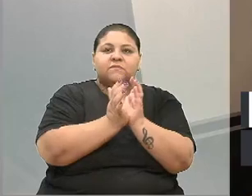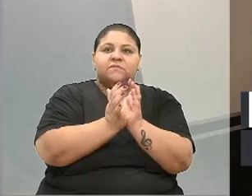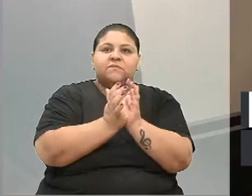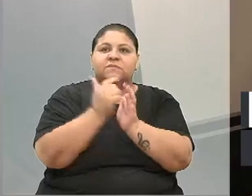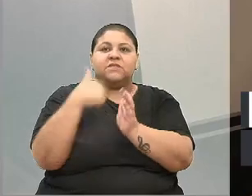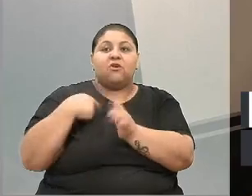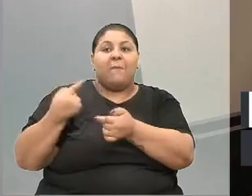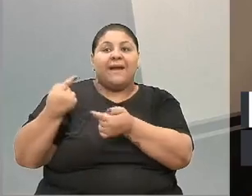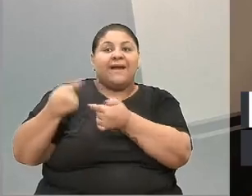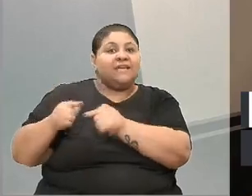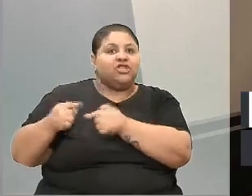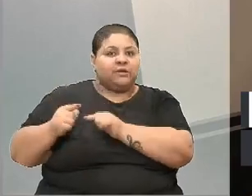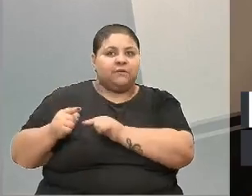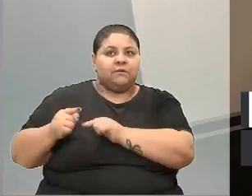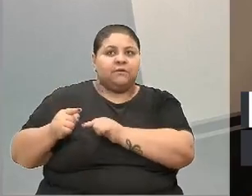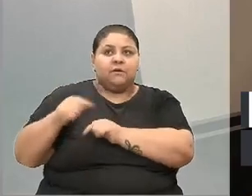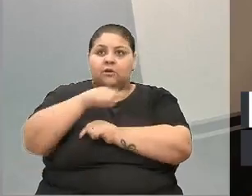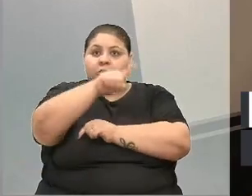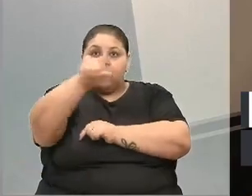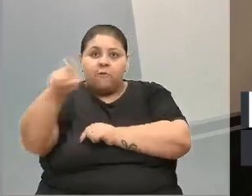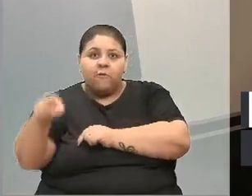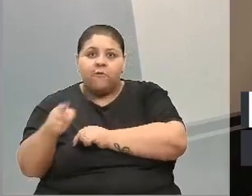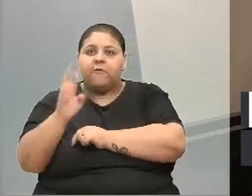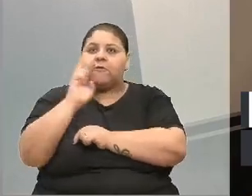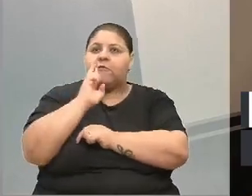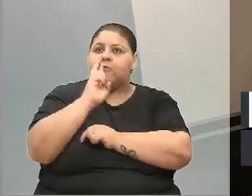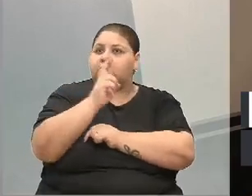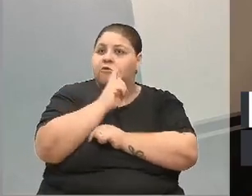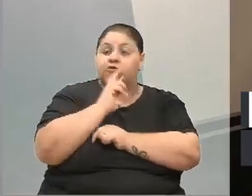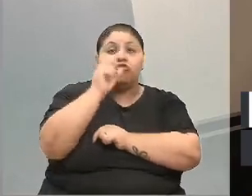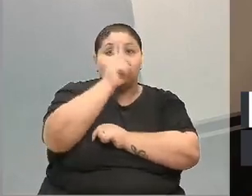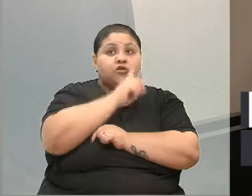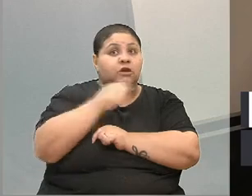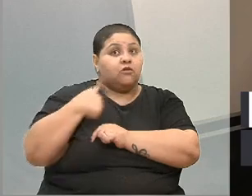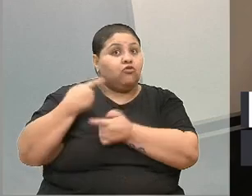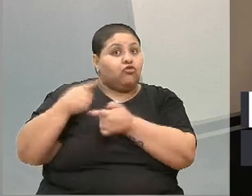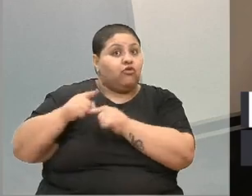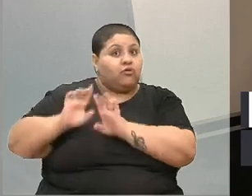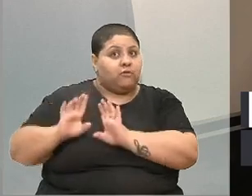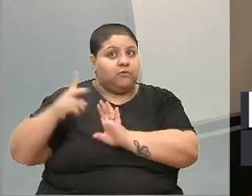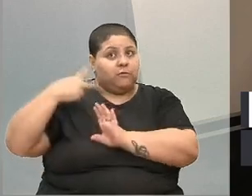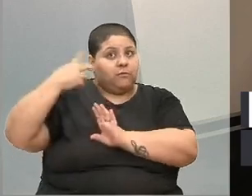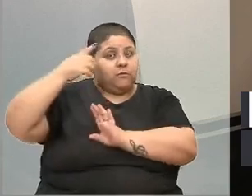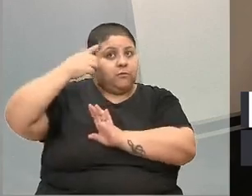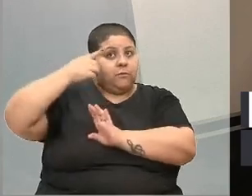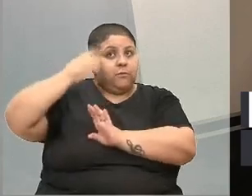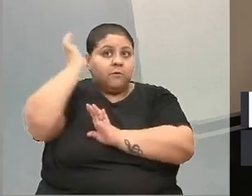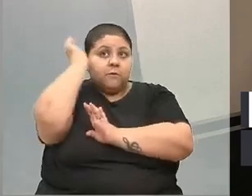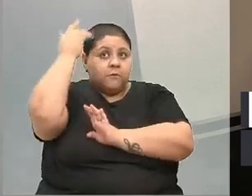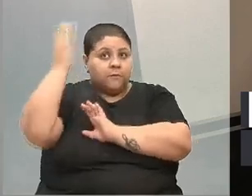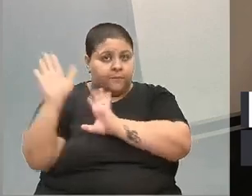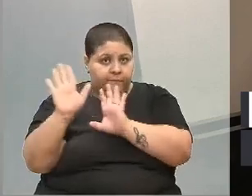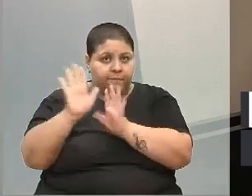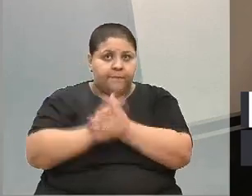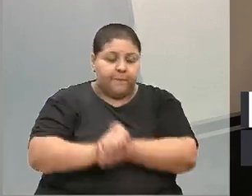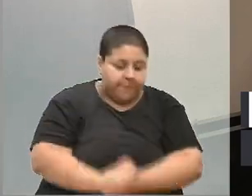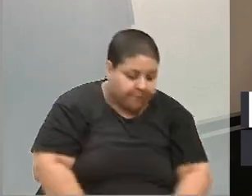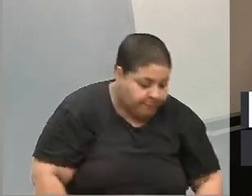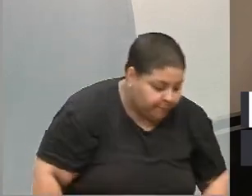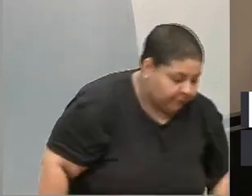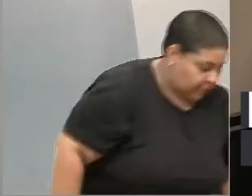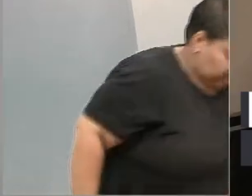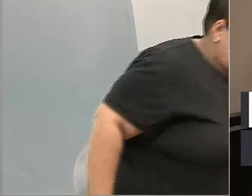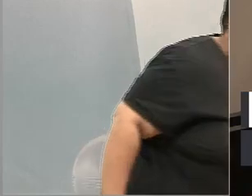uma crítica. Vocês vão num restaurante num domingo, e eu não estou criticando, vereador Felipe. Por exemplo, um casal lá